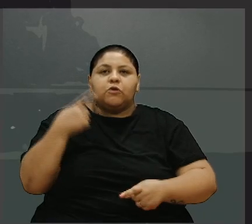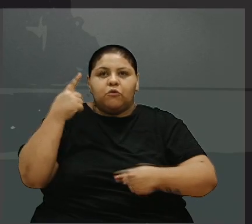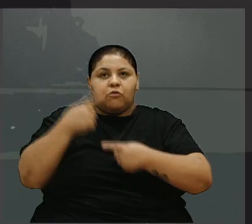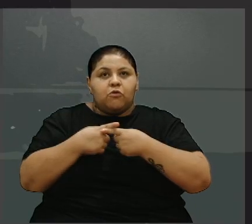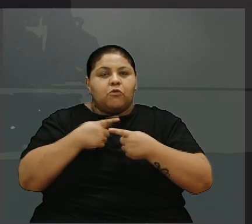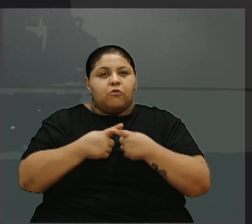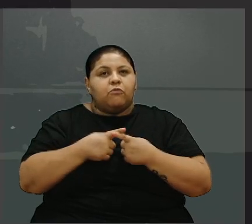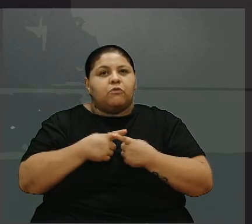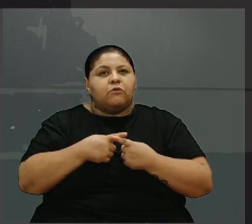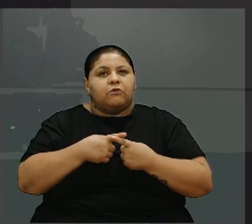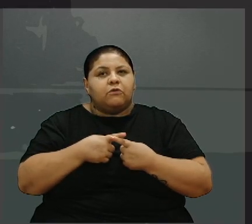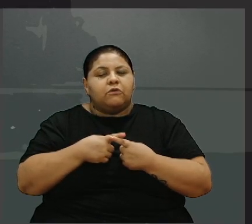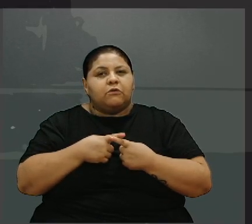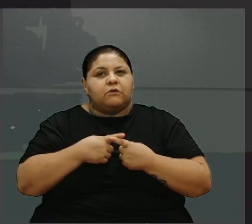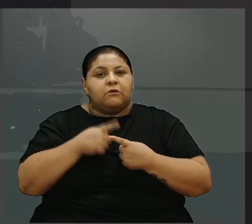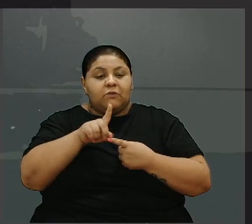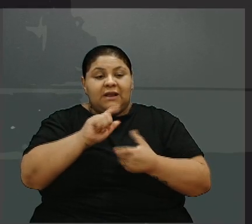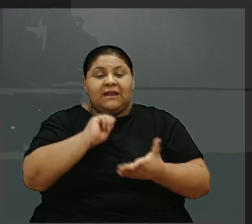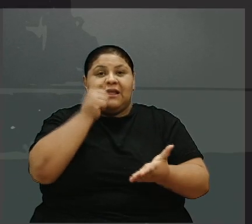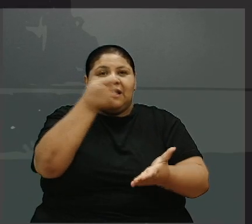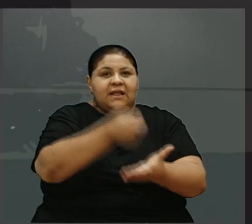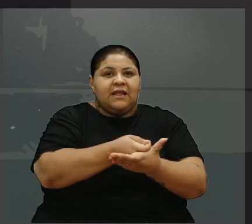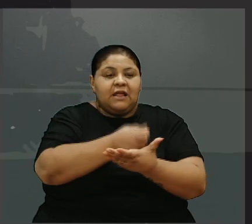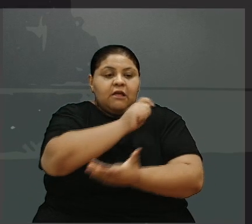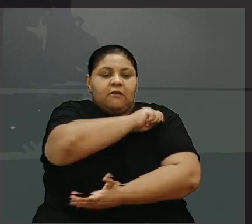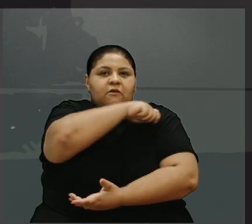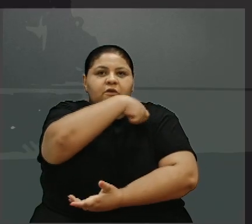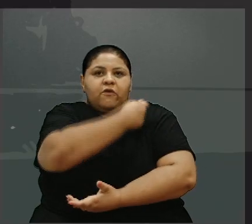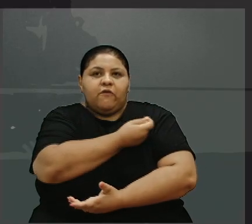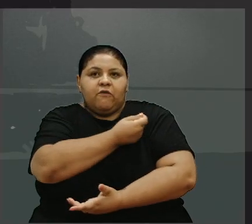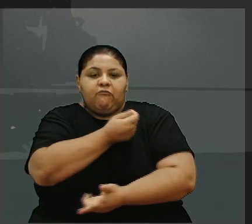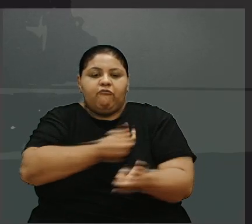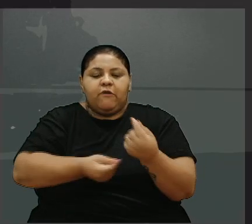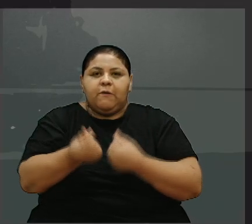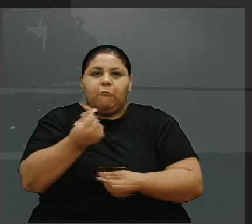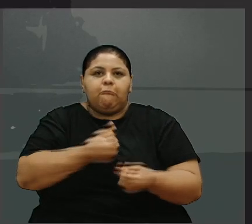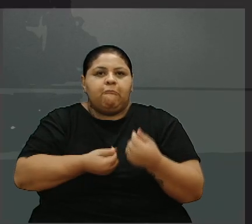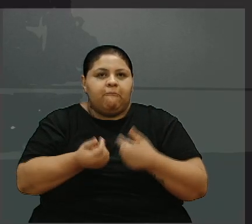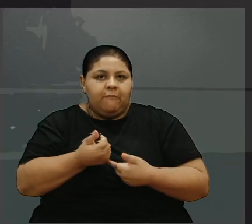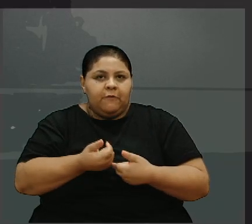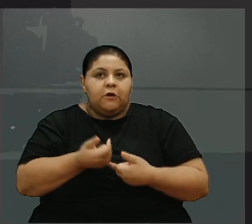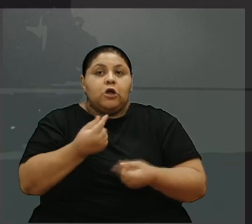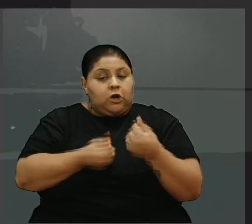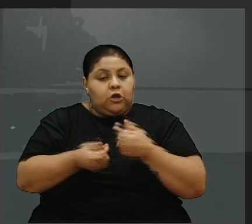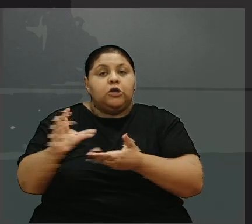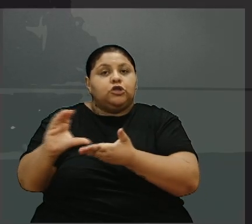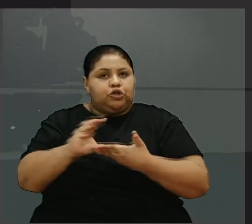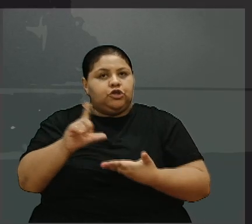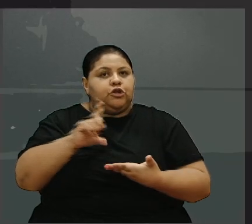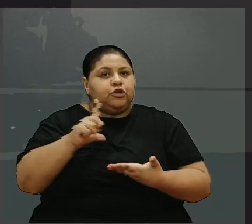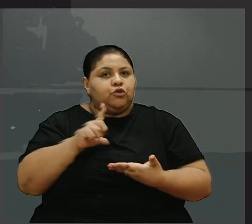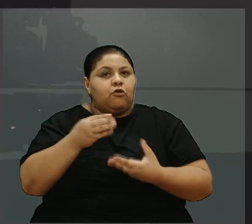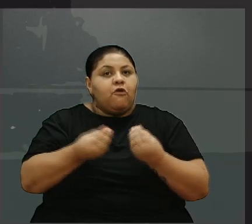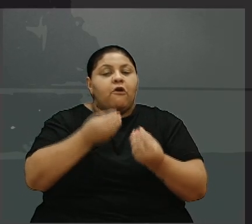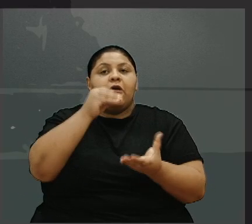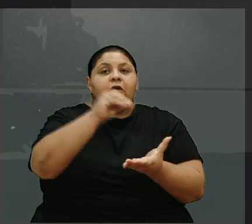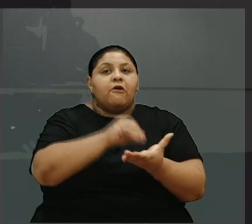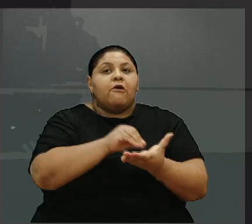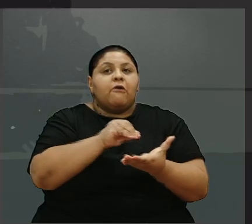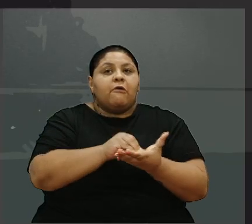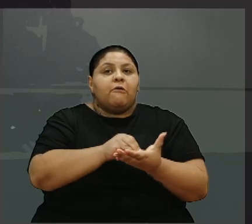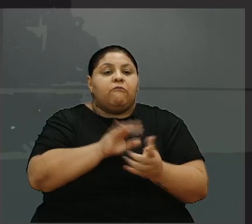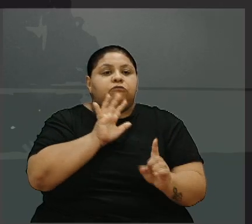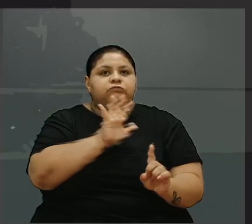que paga, fiscaliza e gerencia. Recurso tem. O que falta é